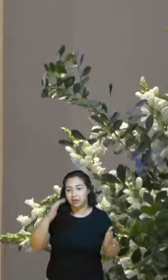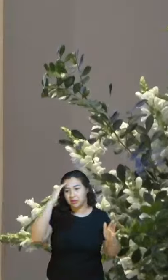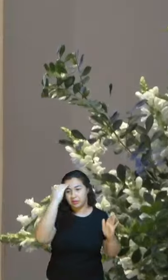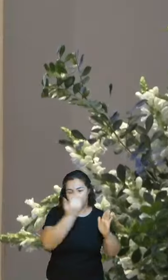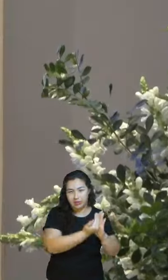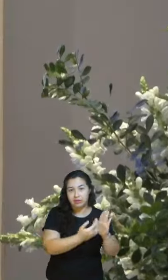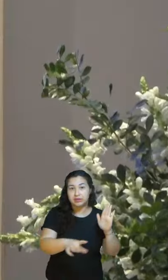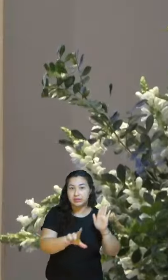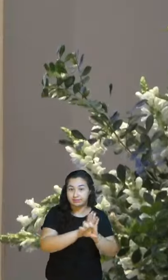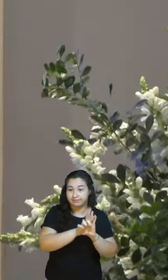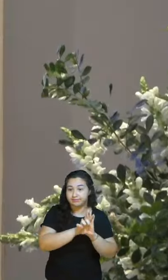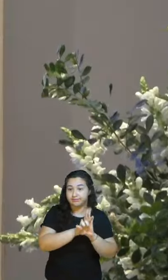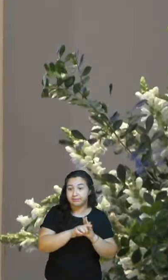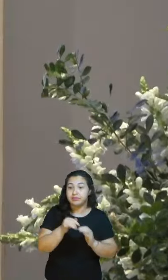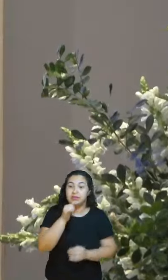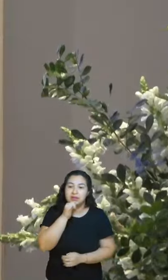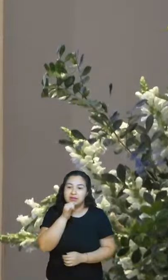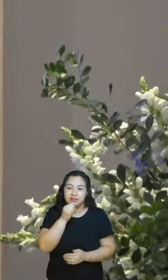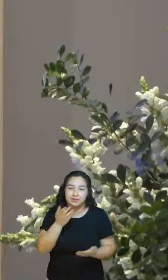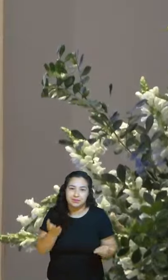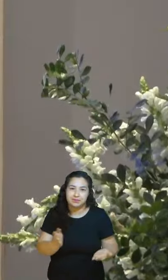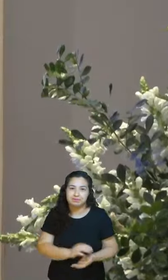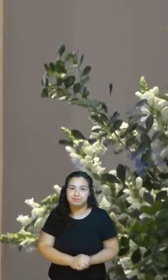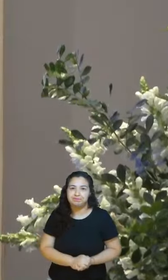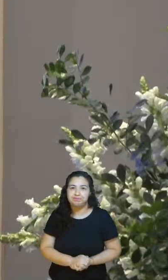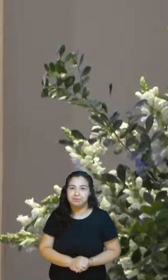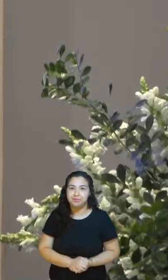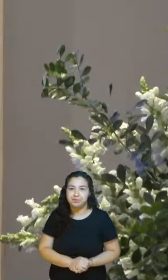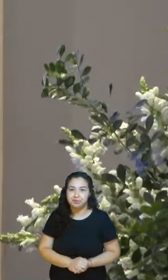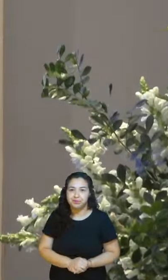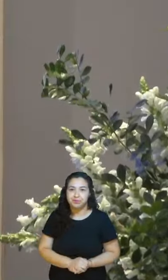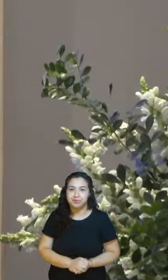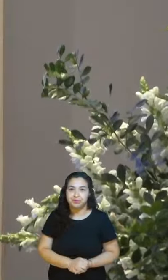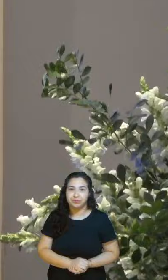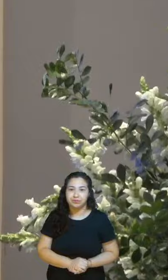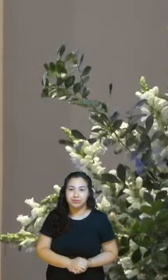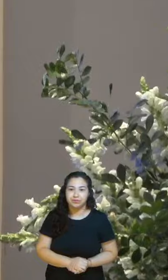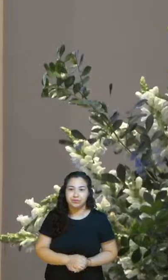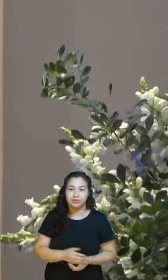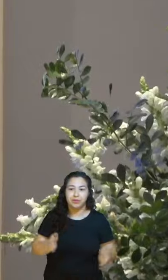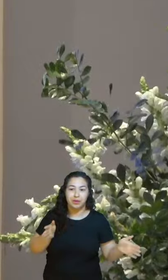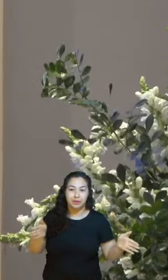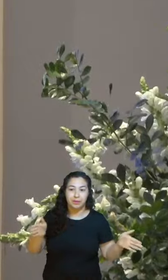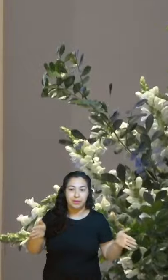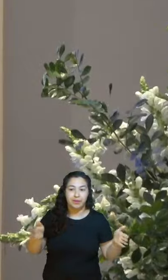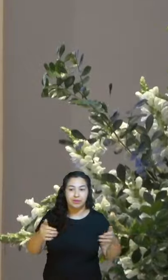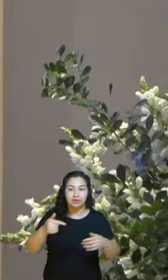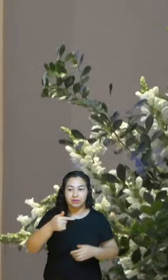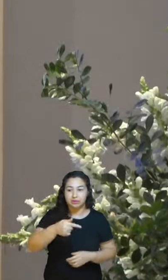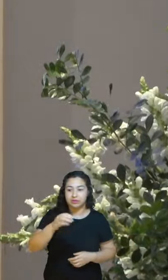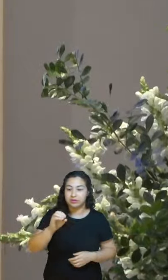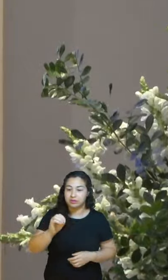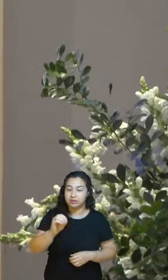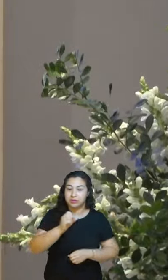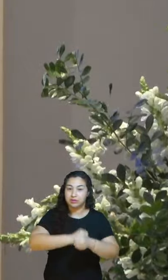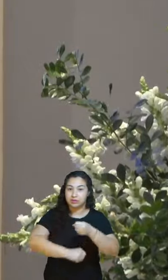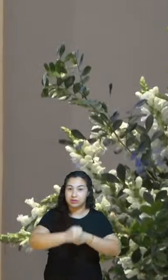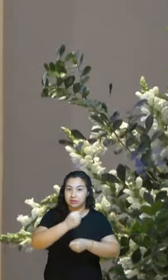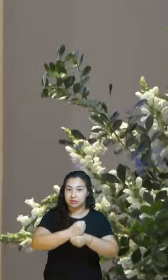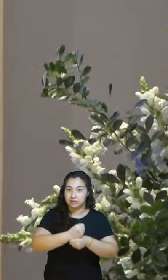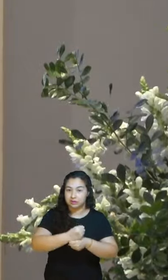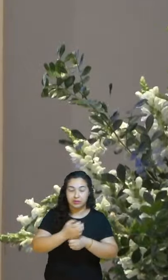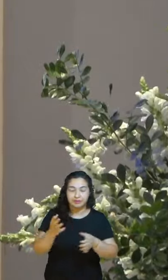exemplo disso foi que cerca de 60 70 dias atrás 15